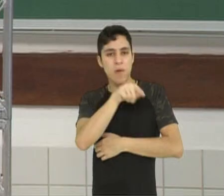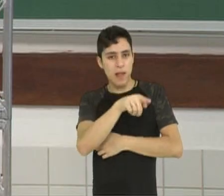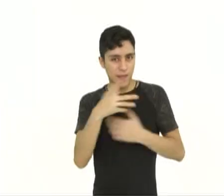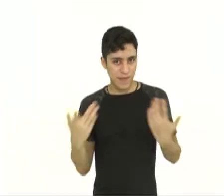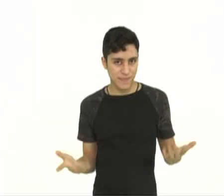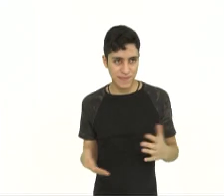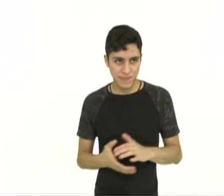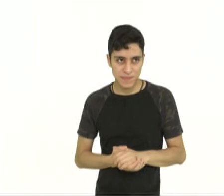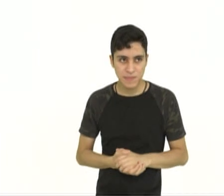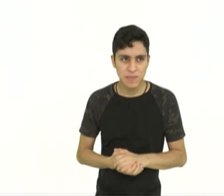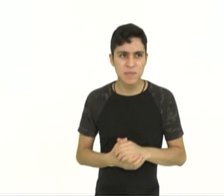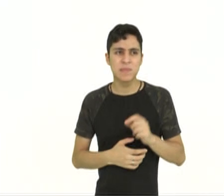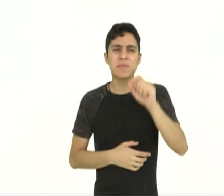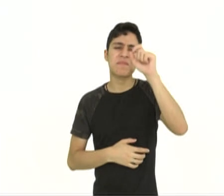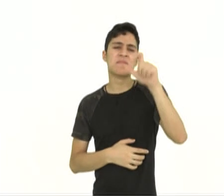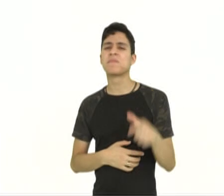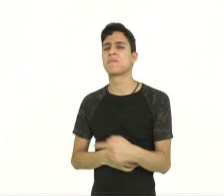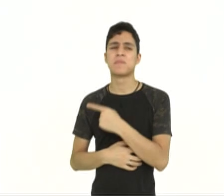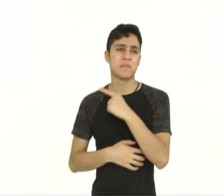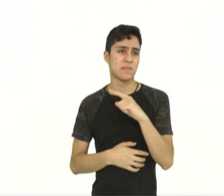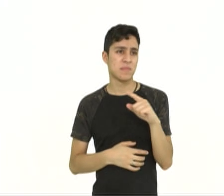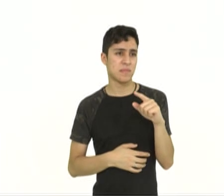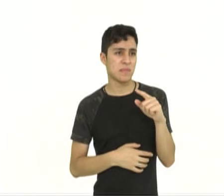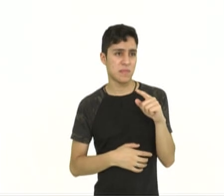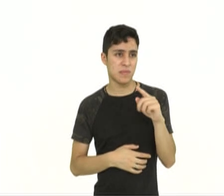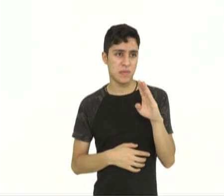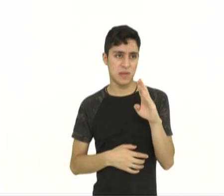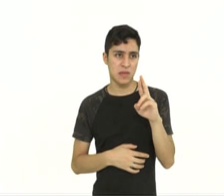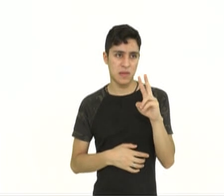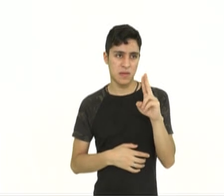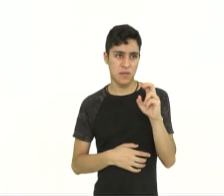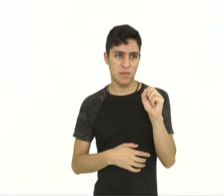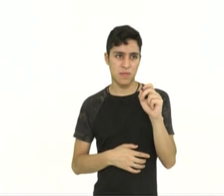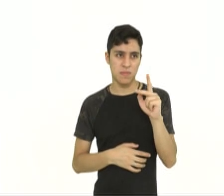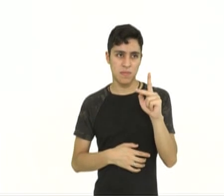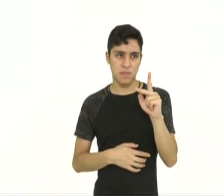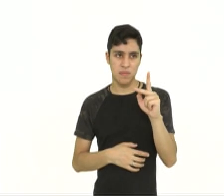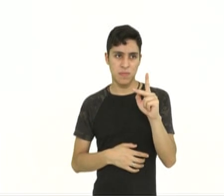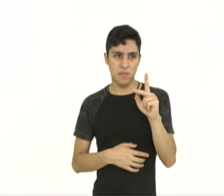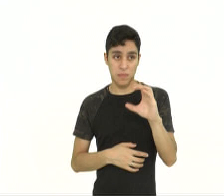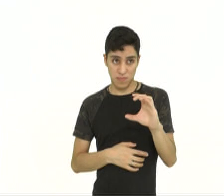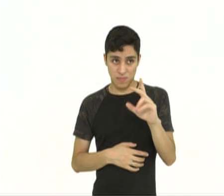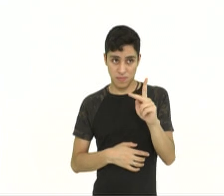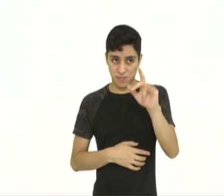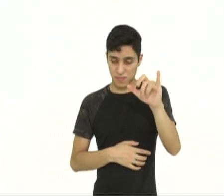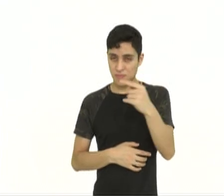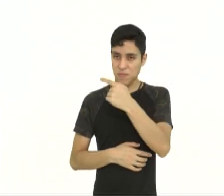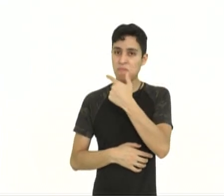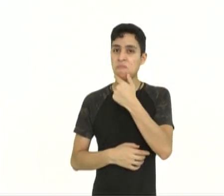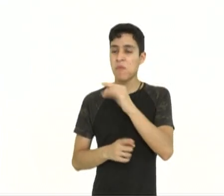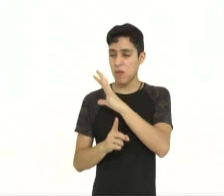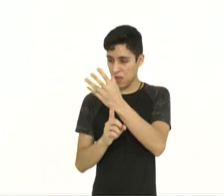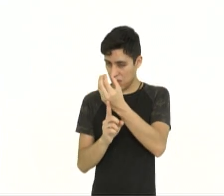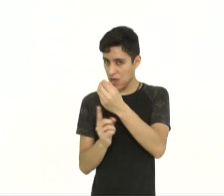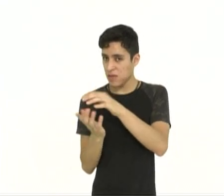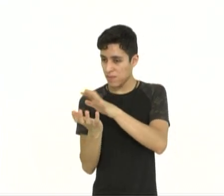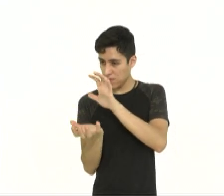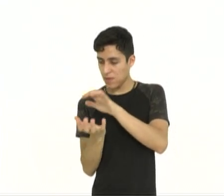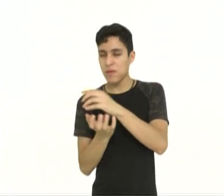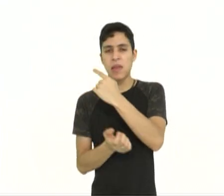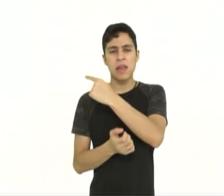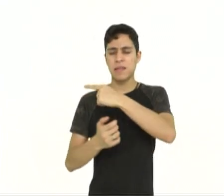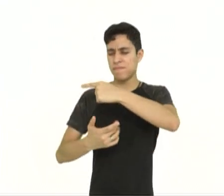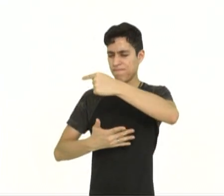Então, Bruschi, quem ele é, né? Então, Paulo Roberto Barbosa Bruschi, ele é do Recife, Pernambuco, artista multimídia,